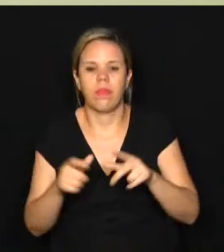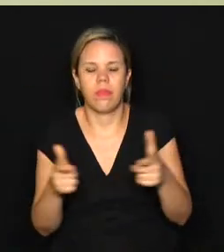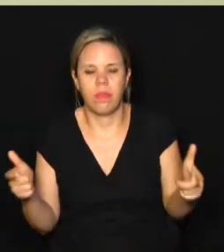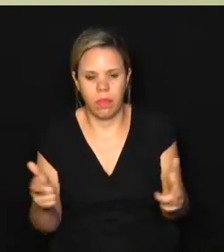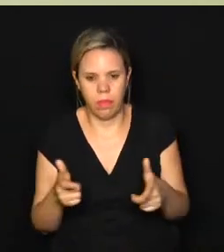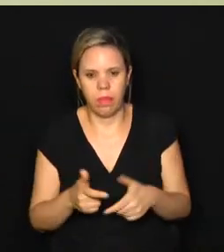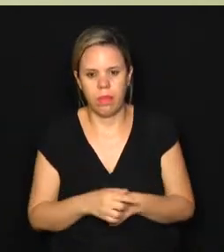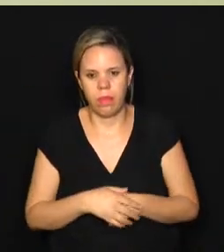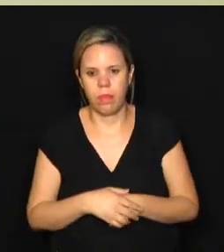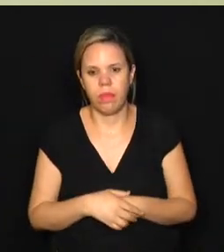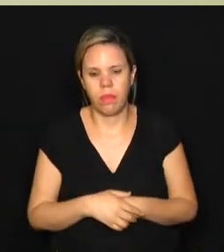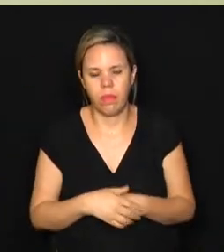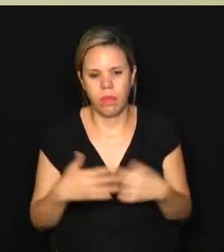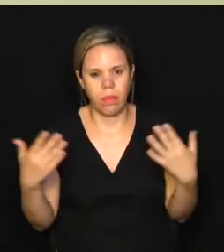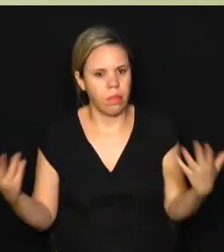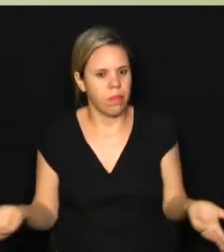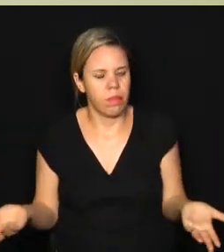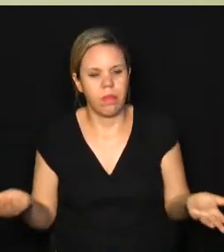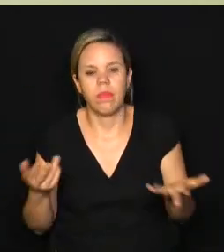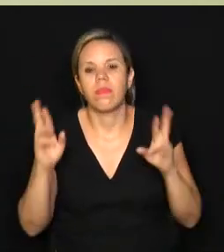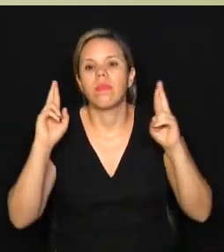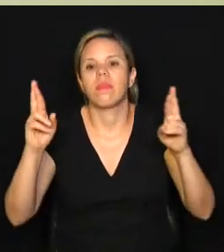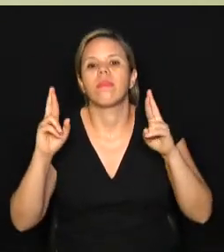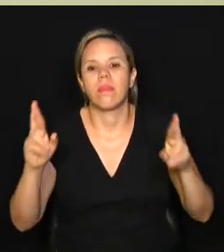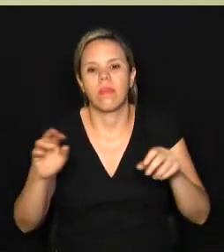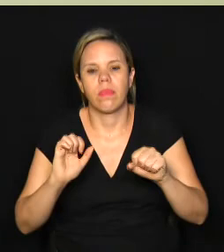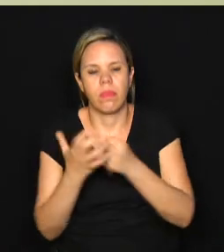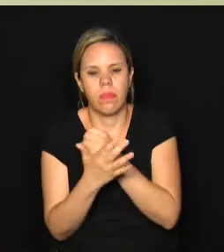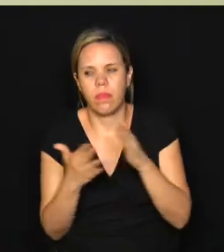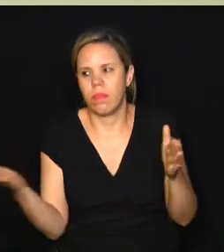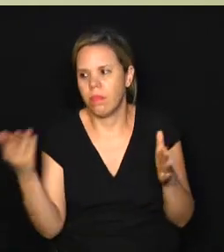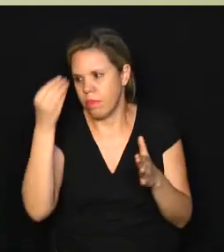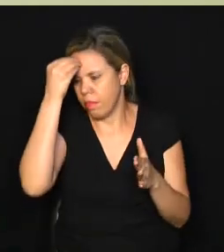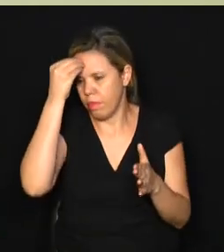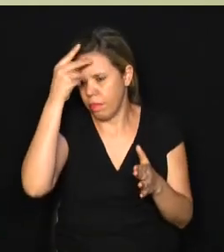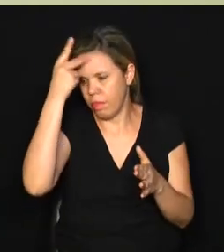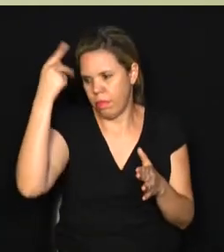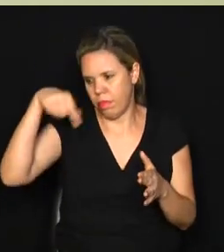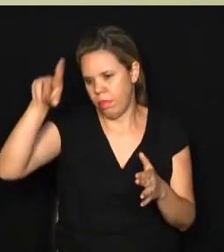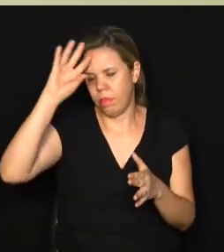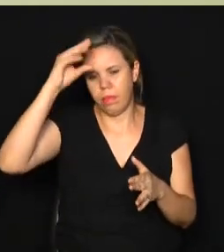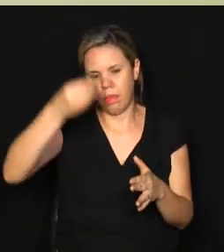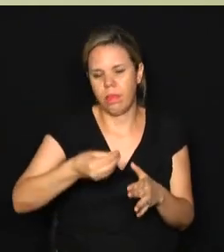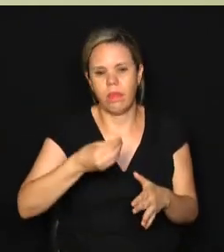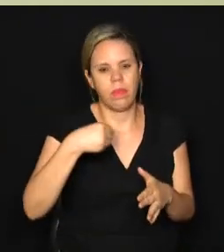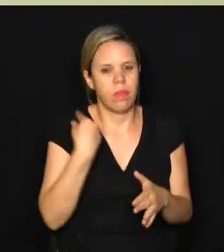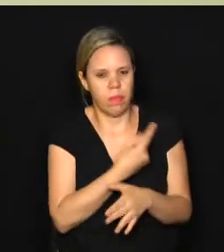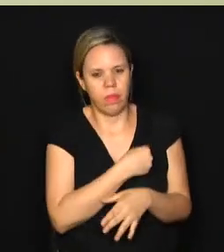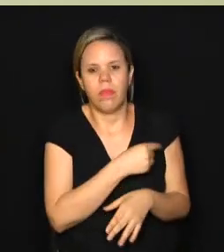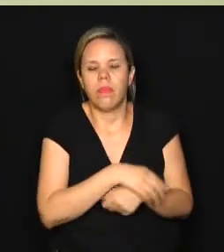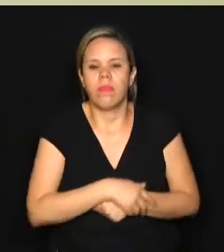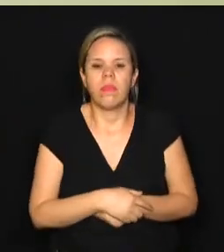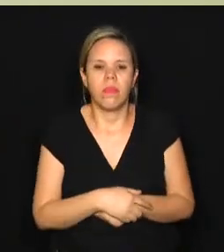caso. Então, espero que essa pandemia sirva de lição para a gente entender a importância da gente